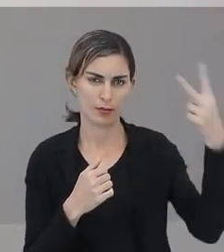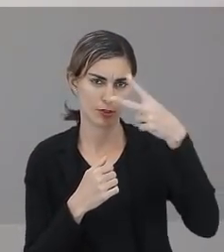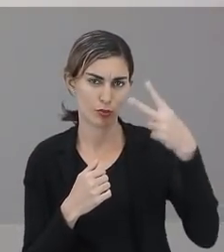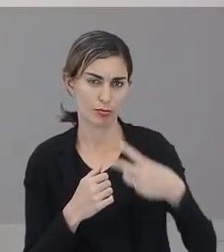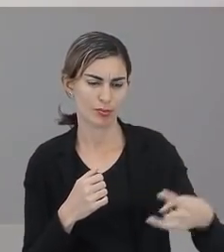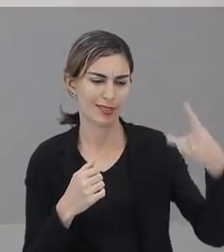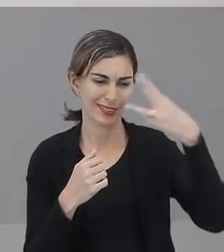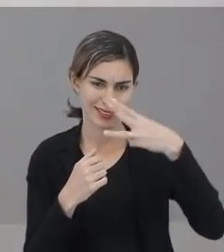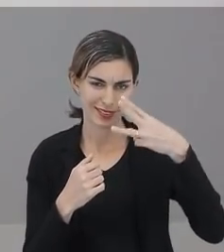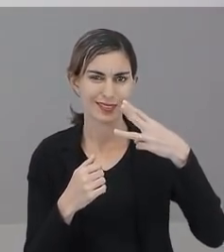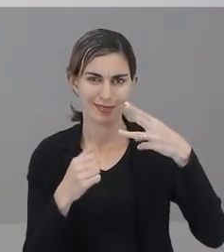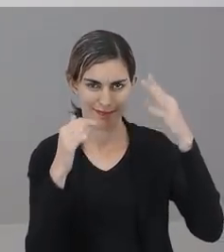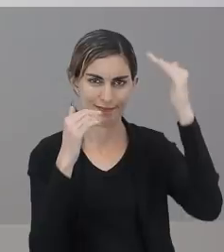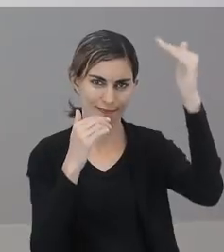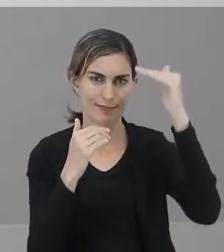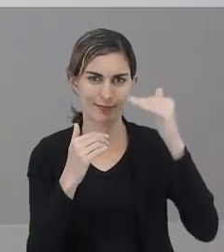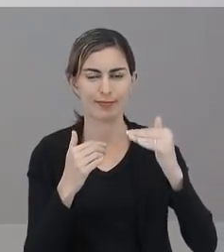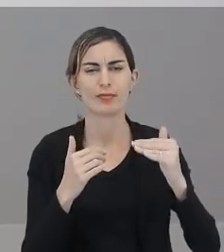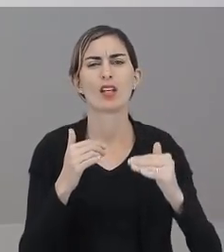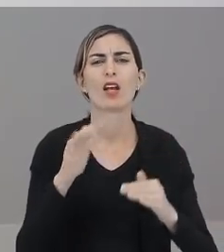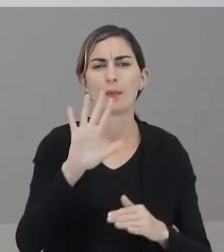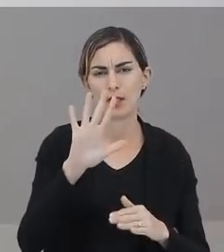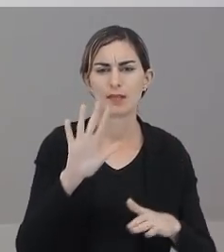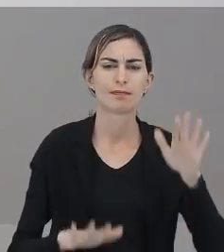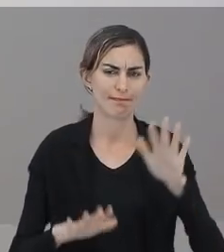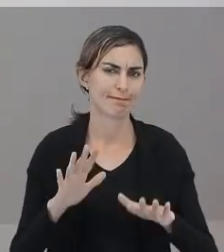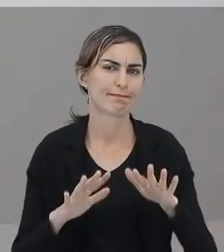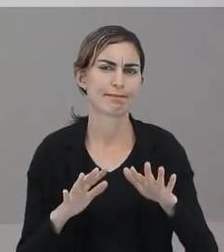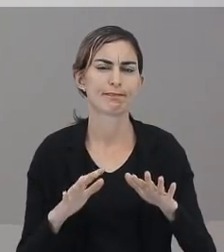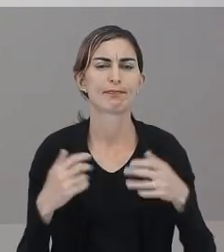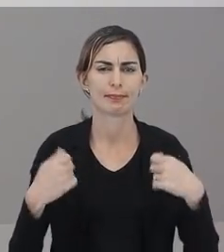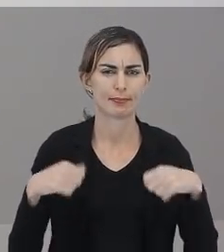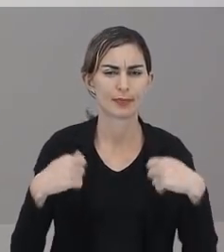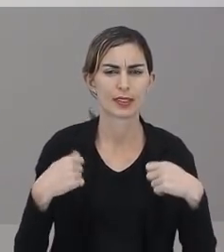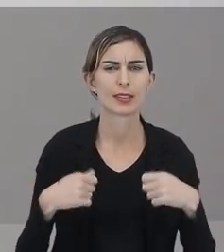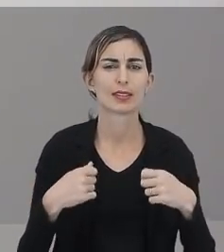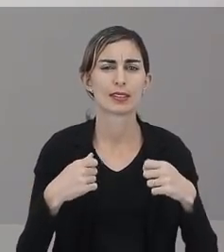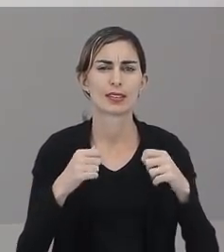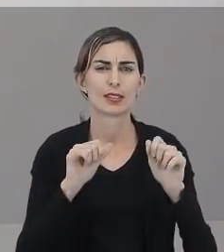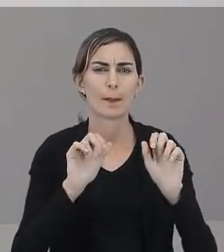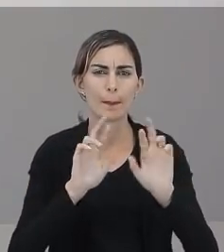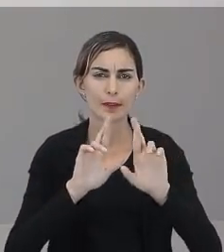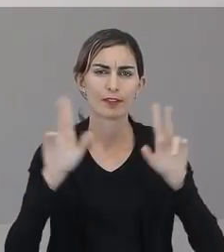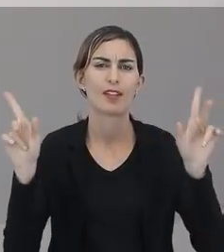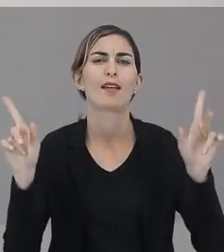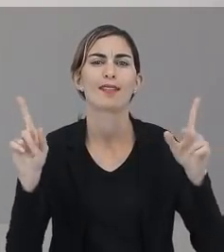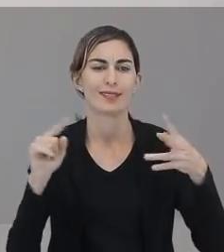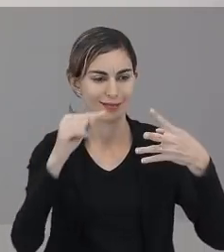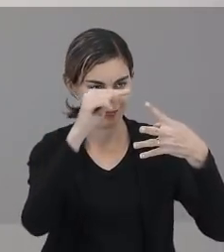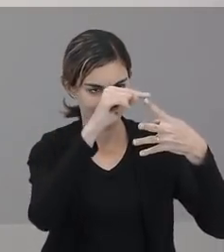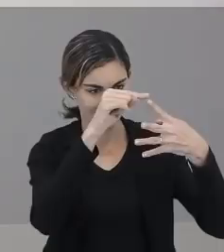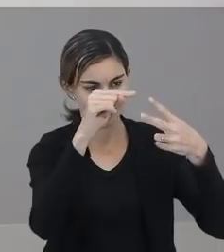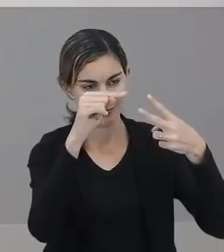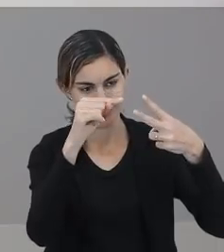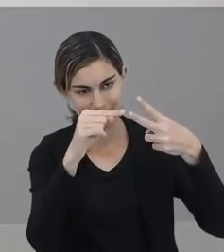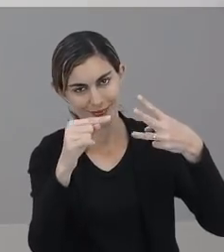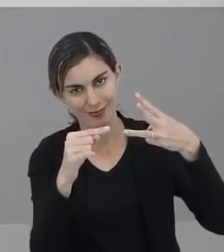linha, depois a segunda linha, a terceira linha. Só que em determinados momentos precisamos diferenciar entre